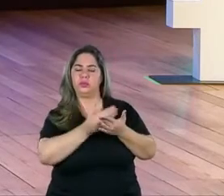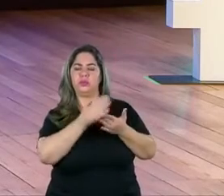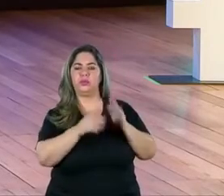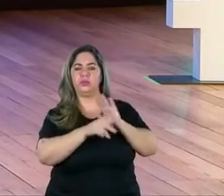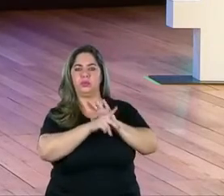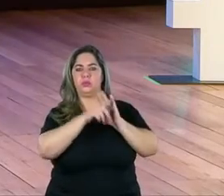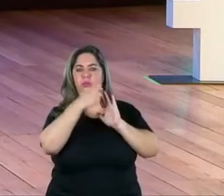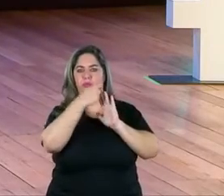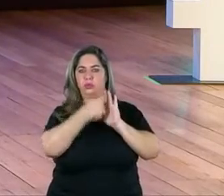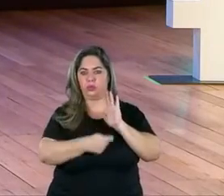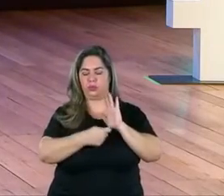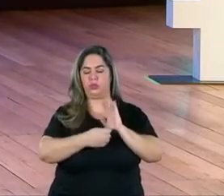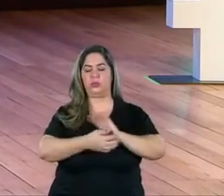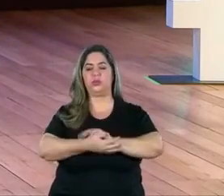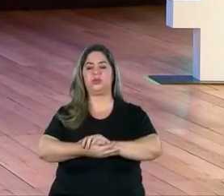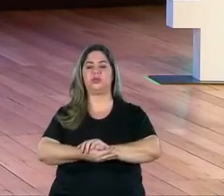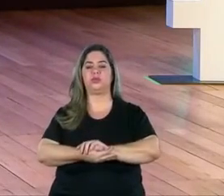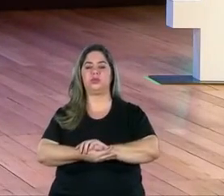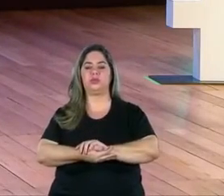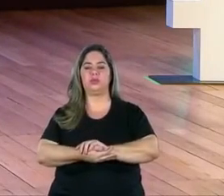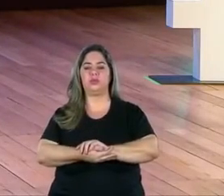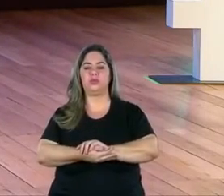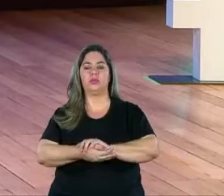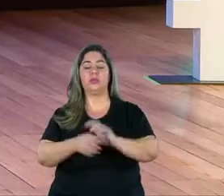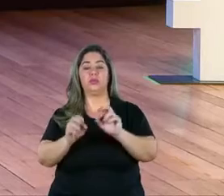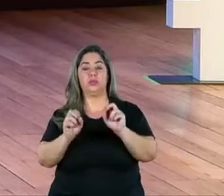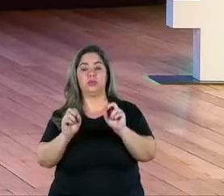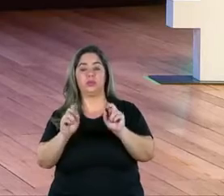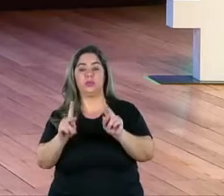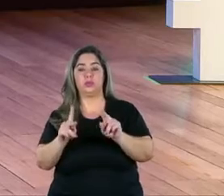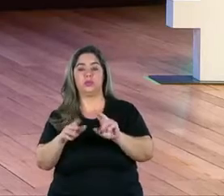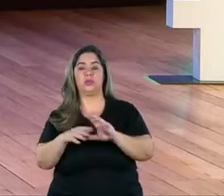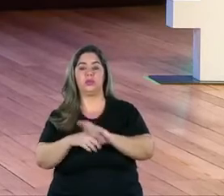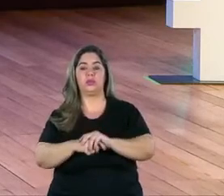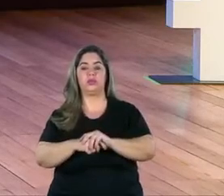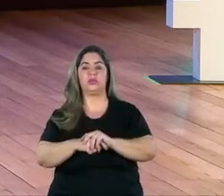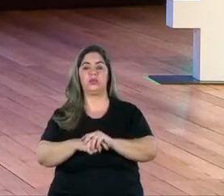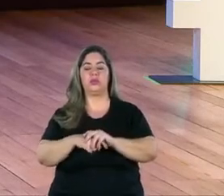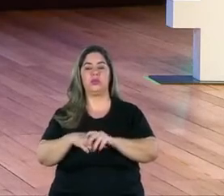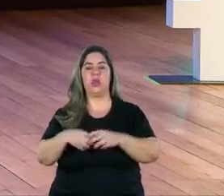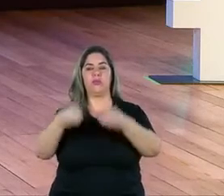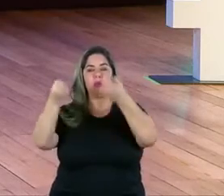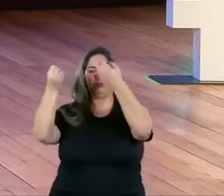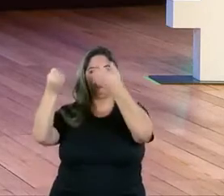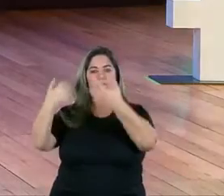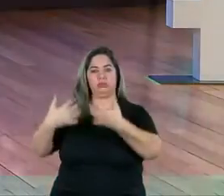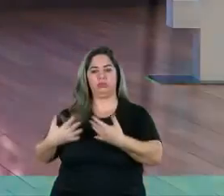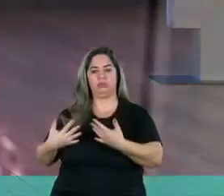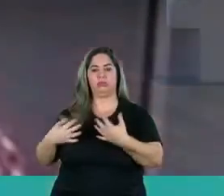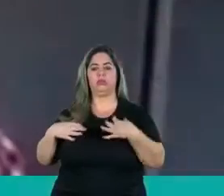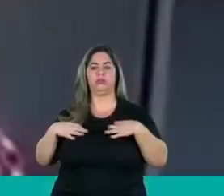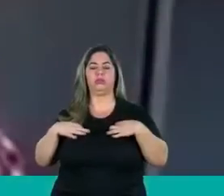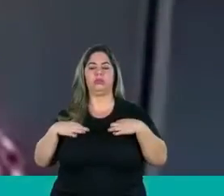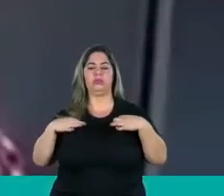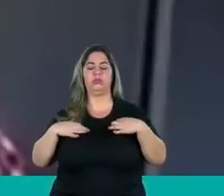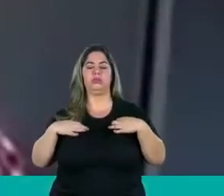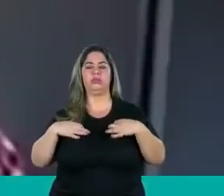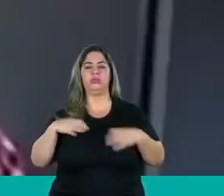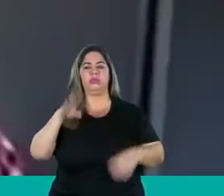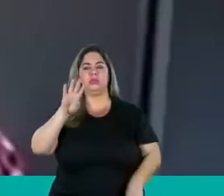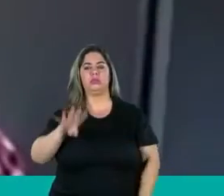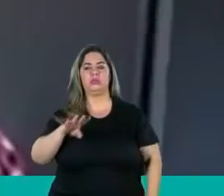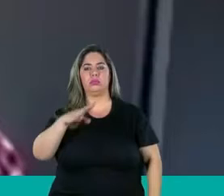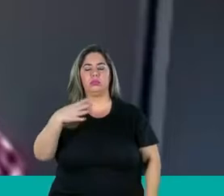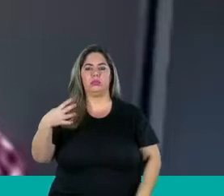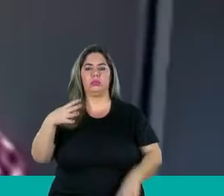Fica à vontade, Edgar. Ok, vou me autodescrever, né? Com camisa xadrez